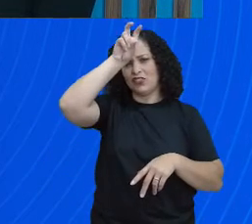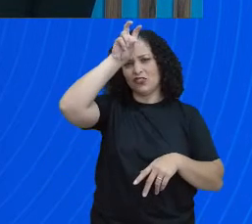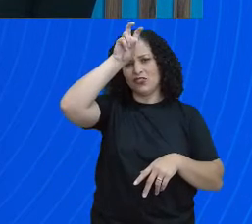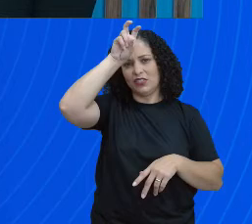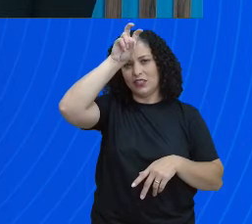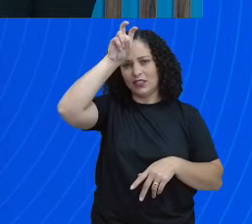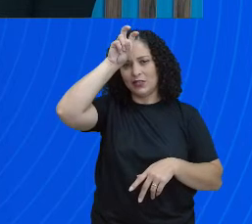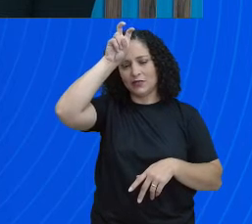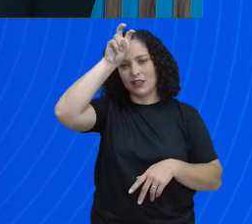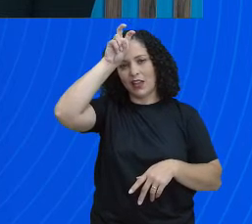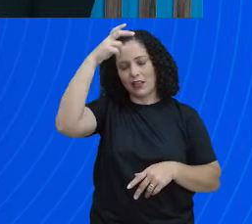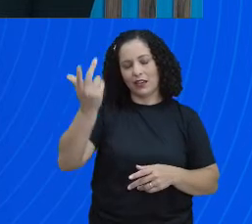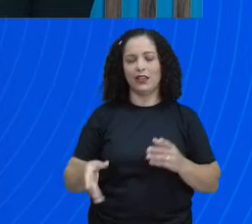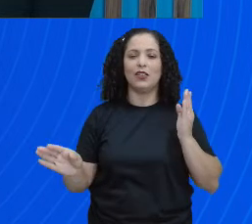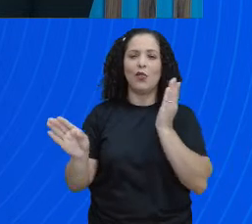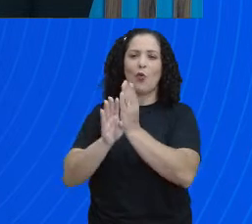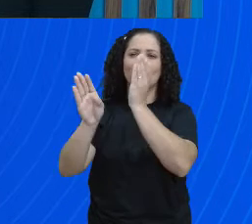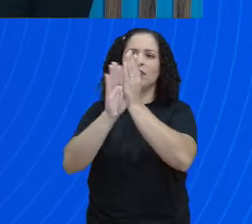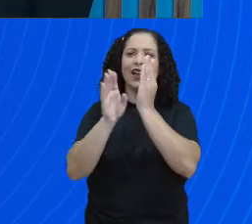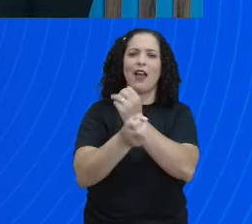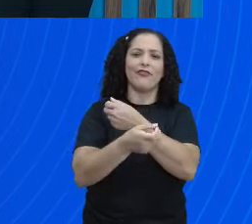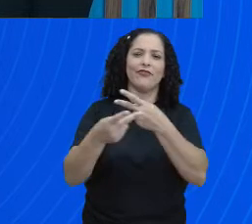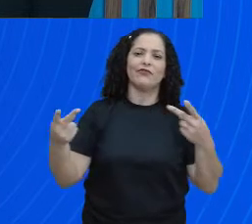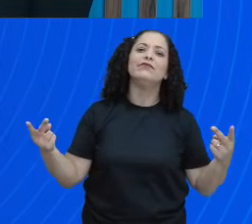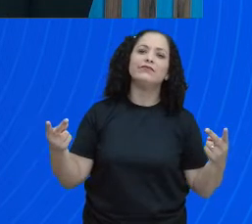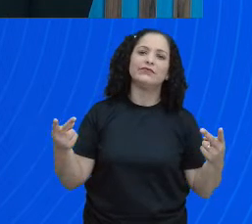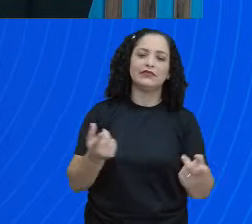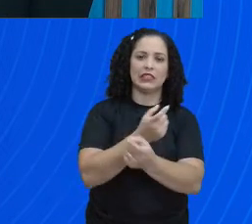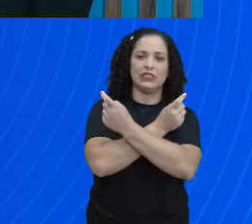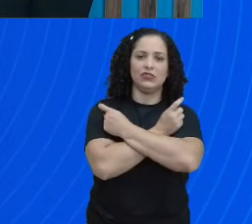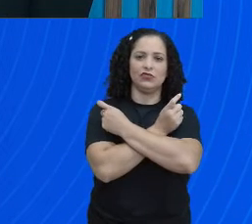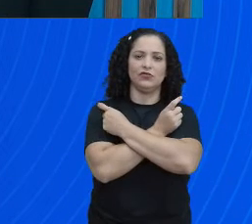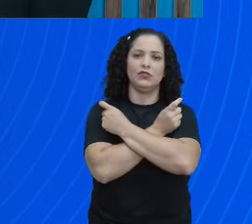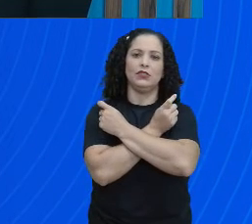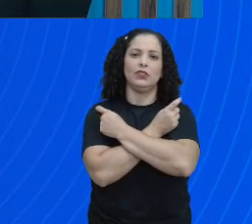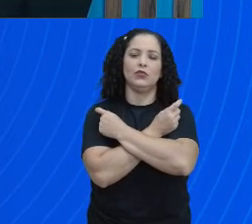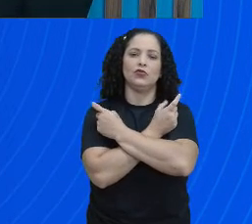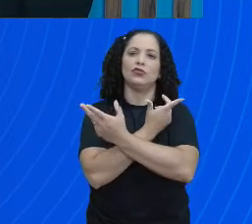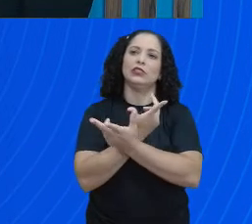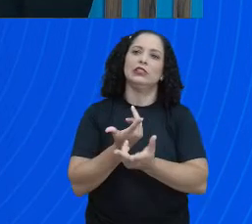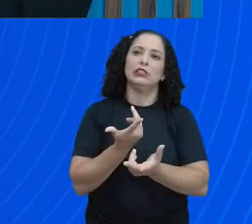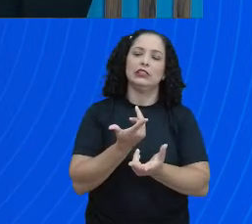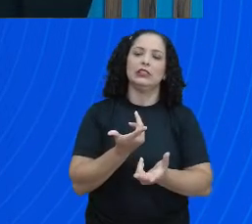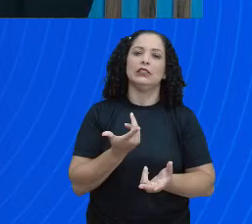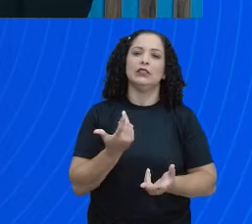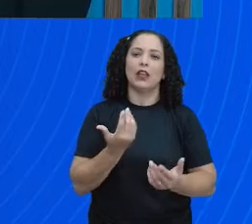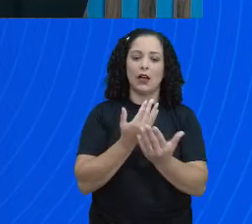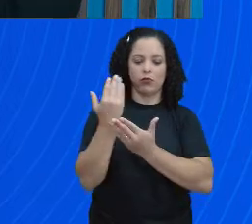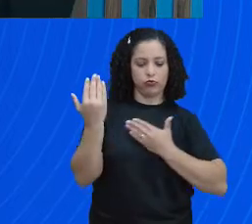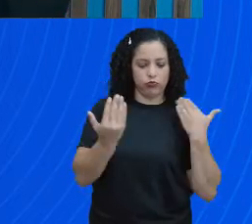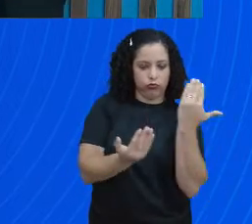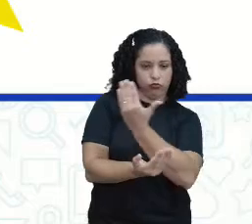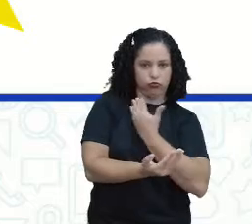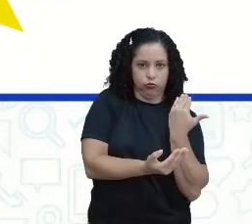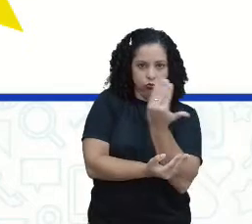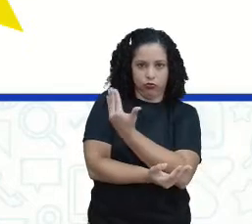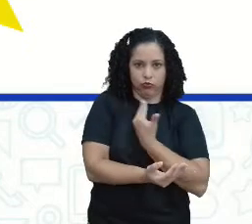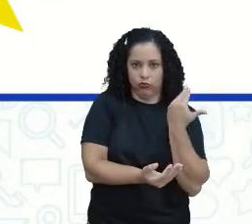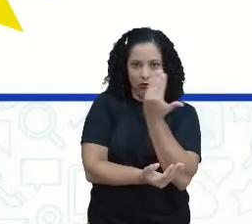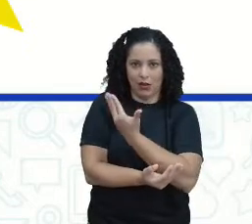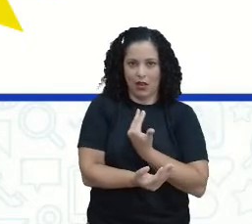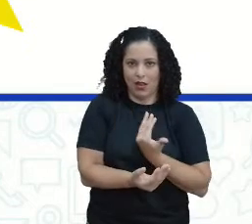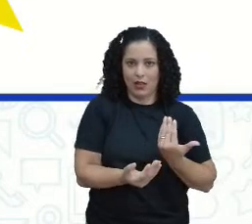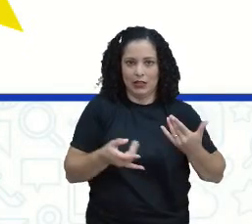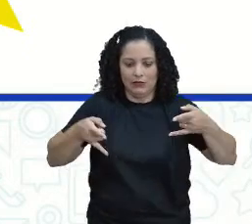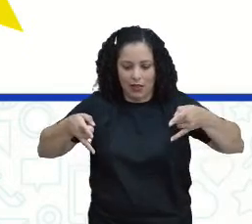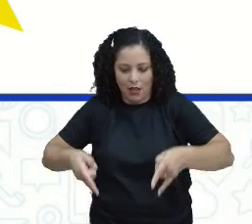né, que foram embalsamadas e tal, e muitas vezes estão enterradas, e assim a gente pode, a